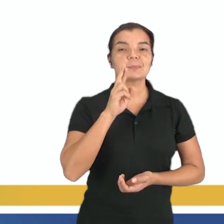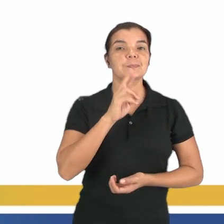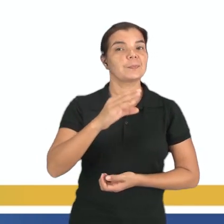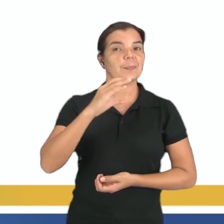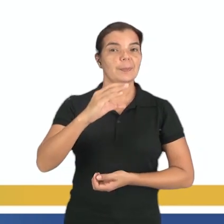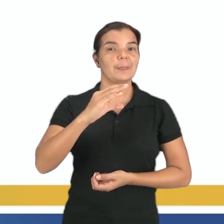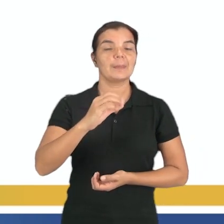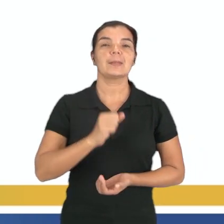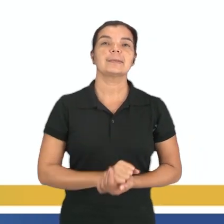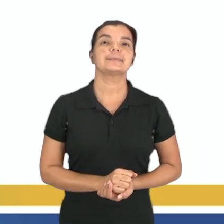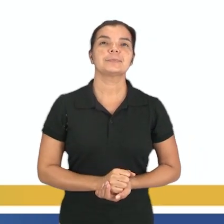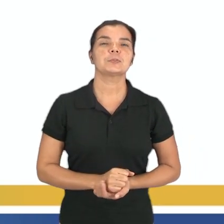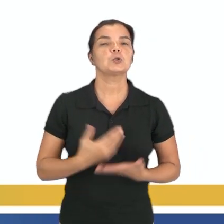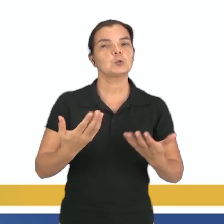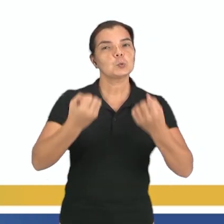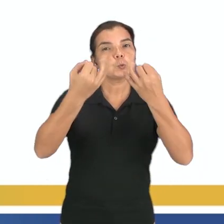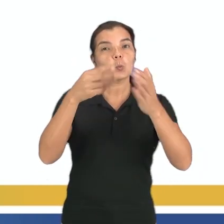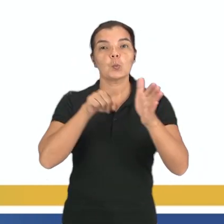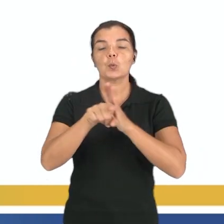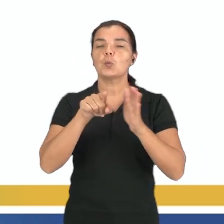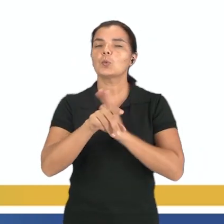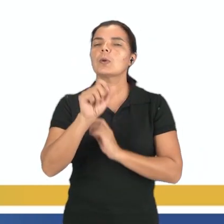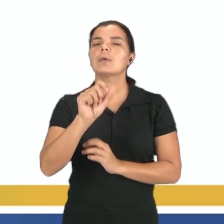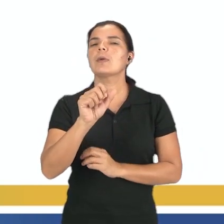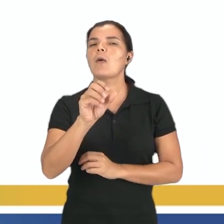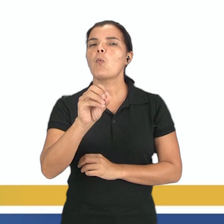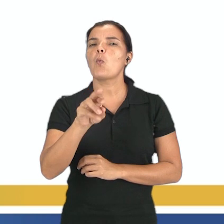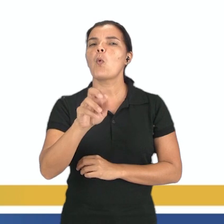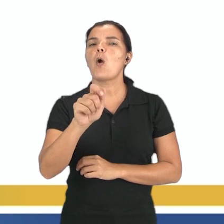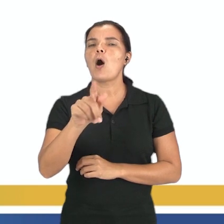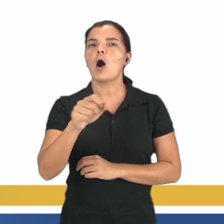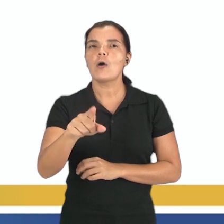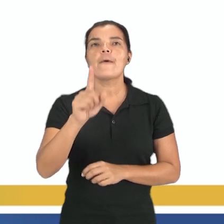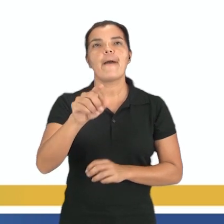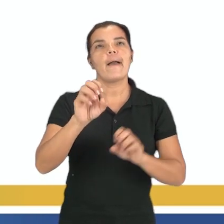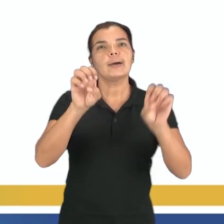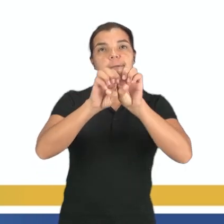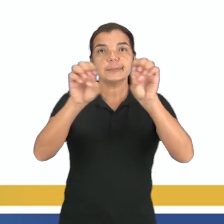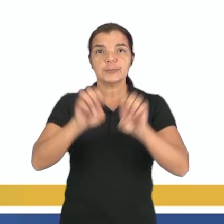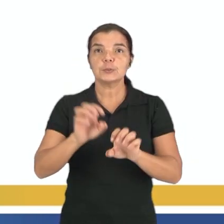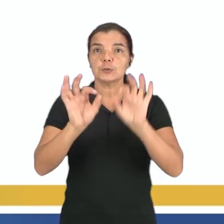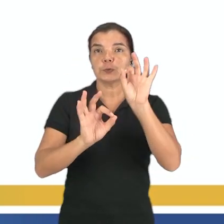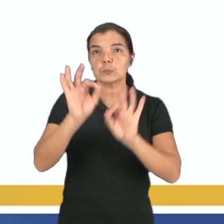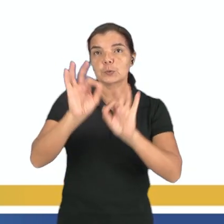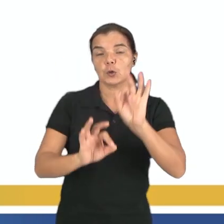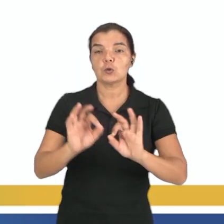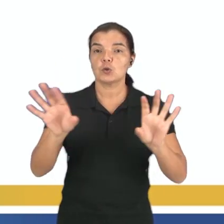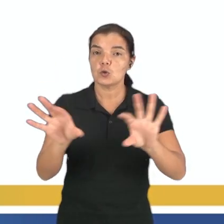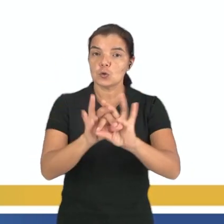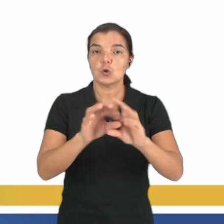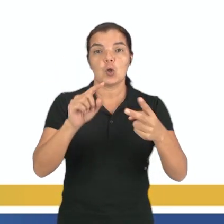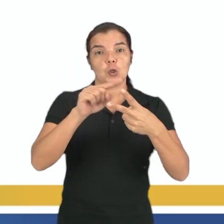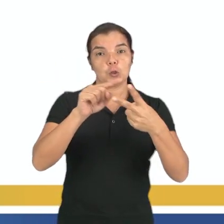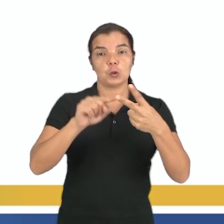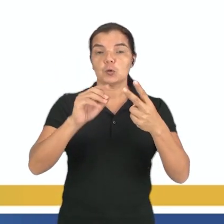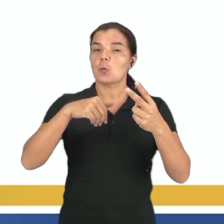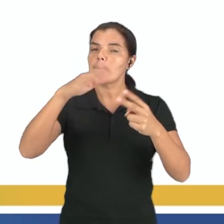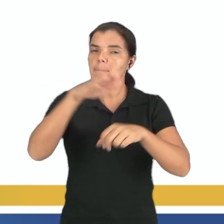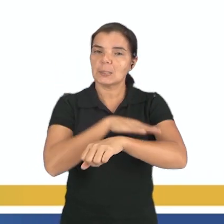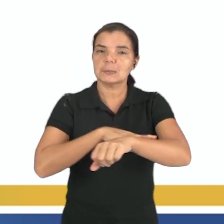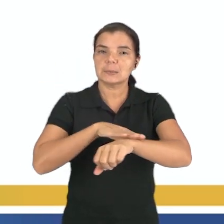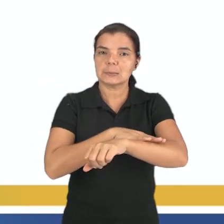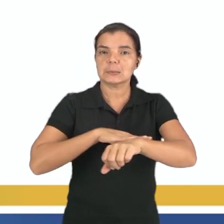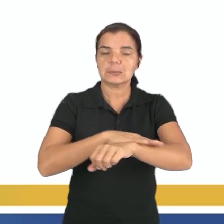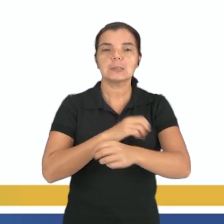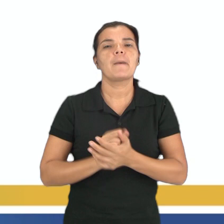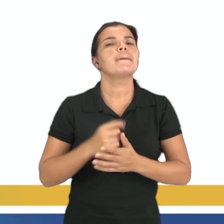Nesse caso aí, quando eu estou perguntando o que é um órgão, eles são estruturas formadas pela união de dois ou mais tecidos.